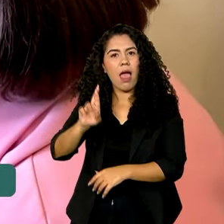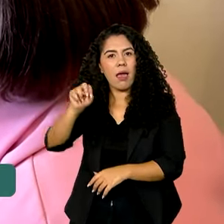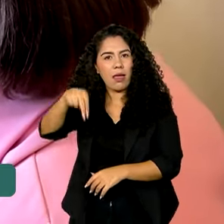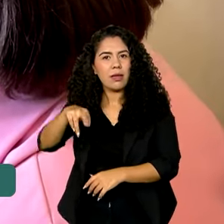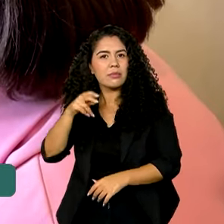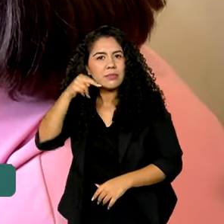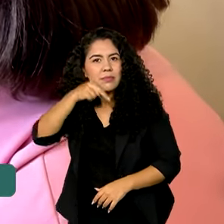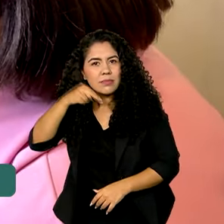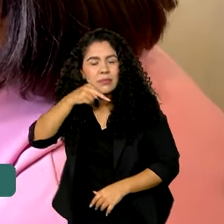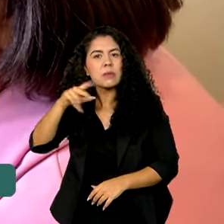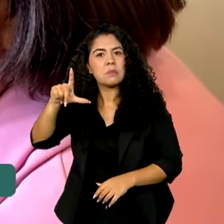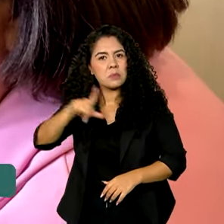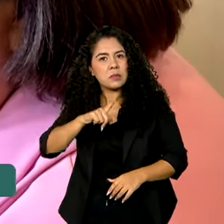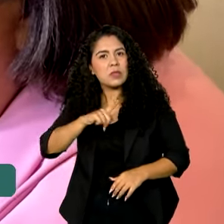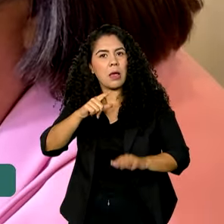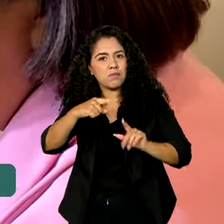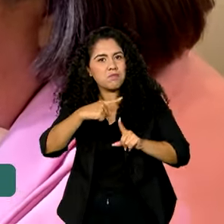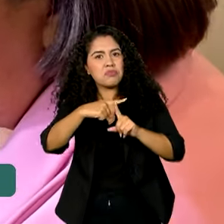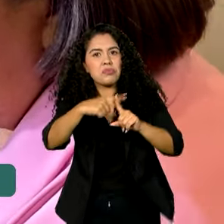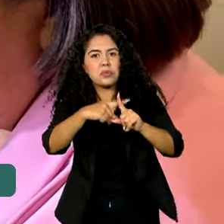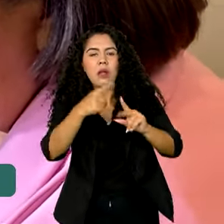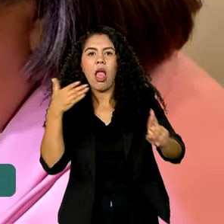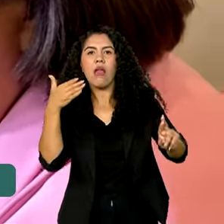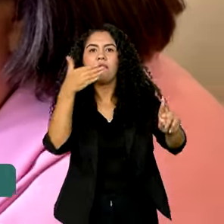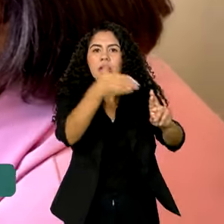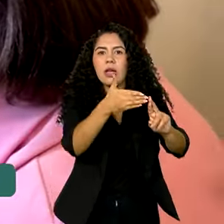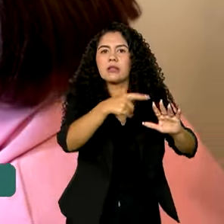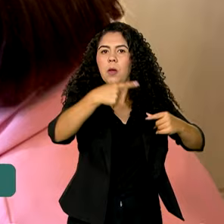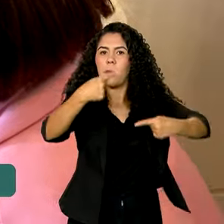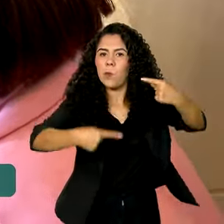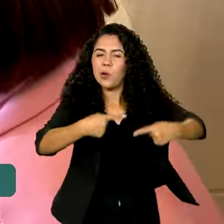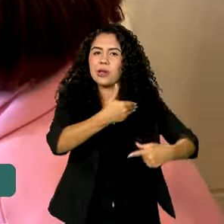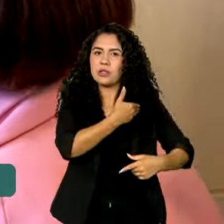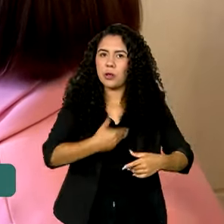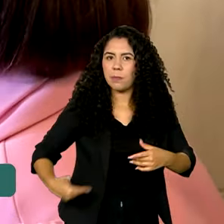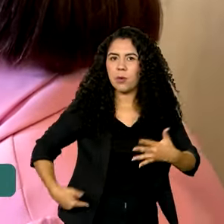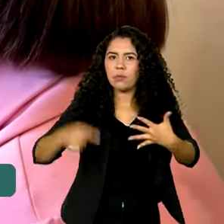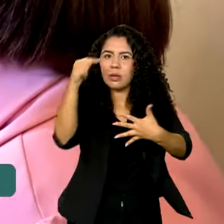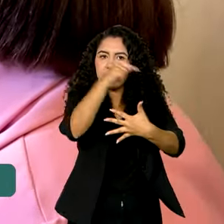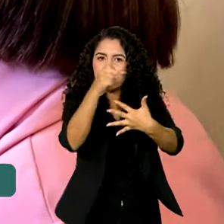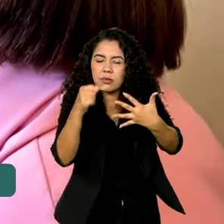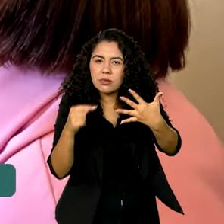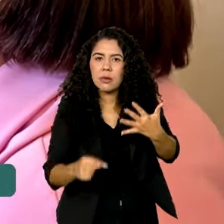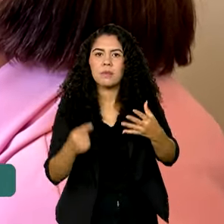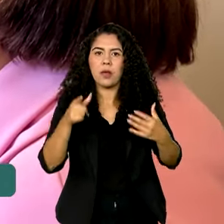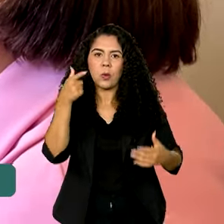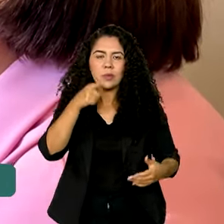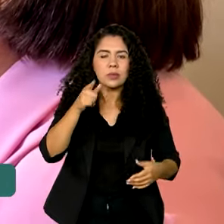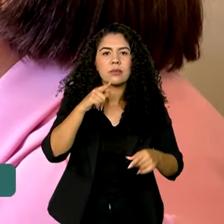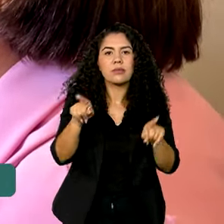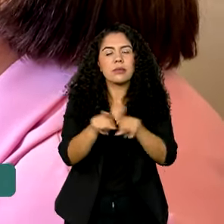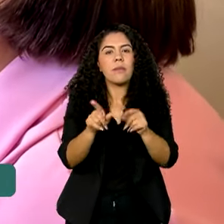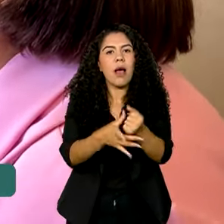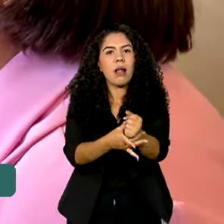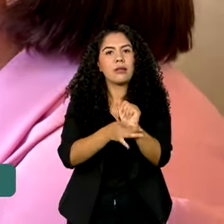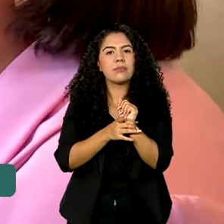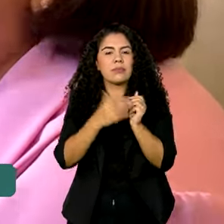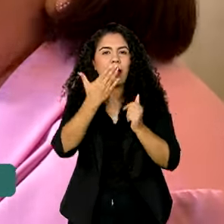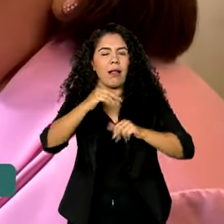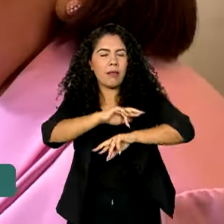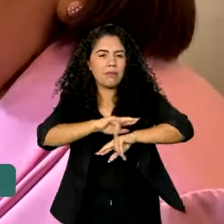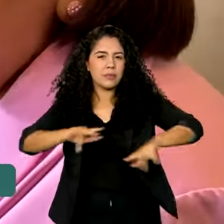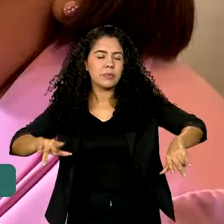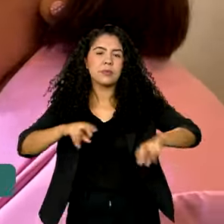que vão desde a energia limpa até a questão da segurança alimentar. Então, é muito